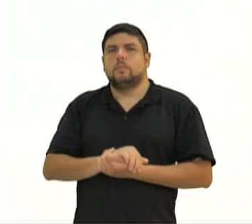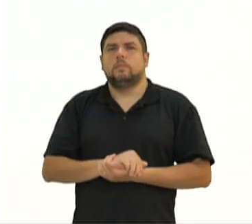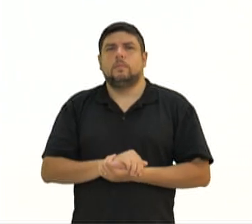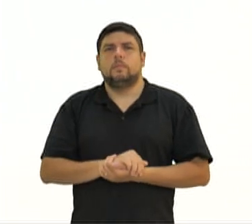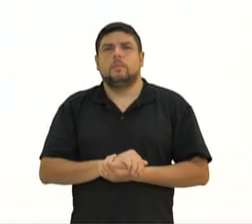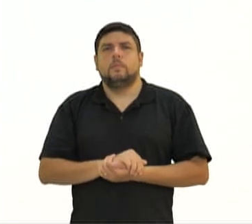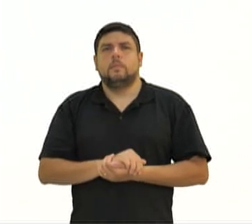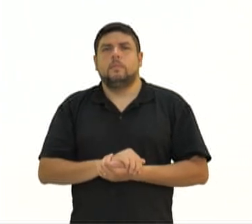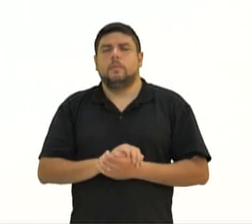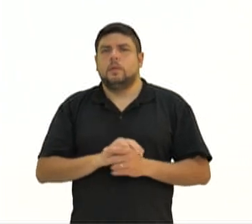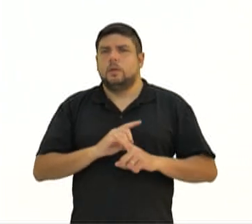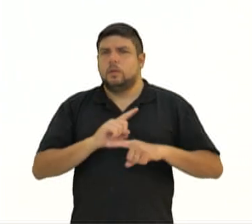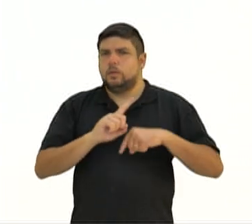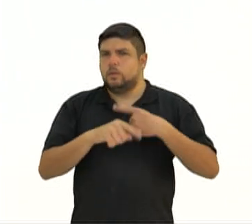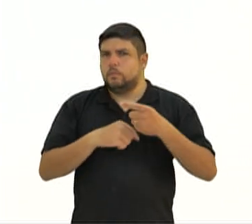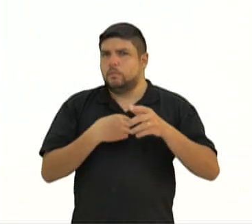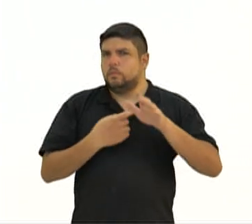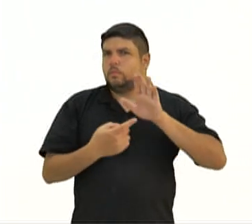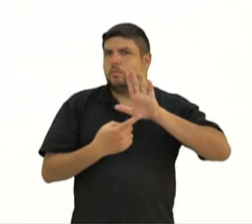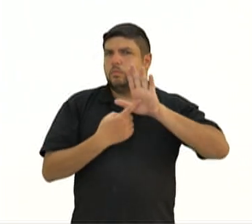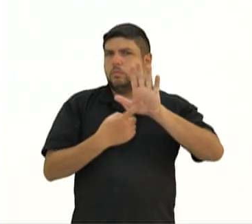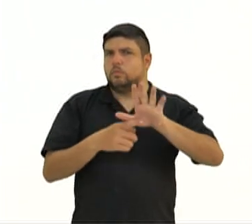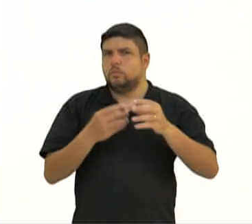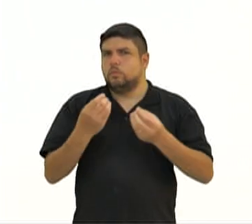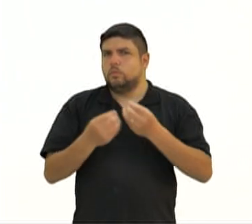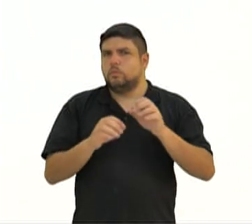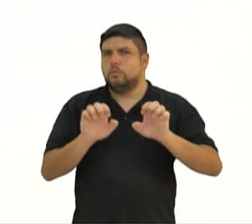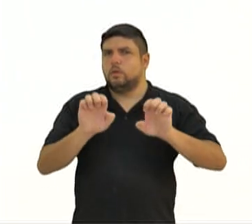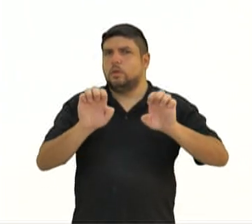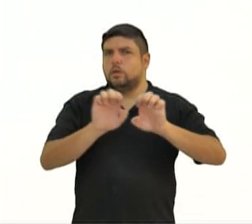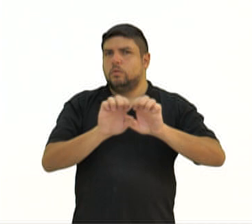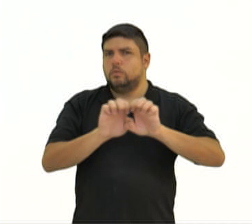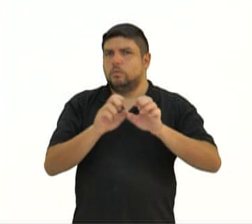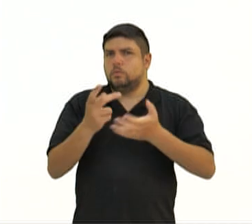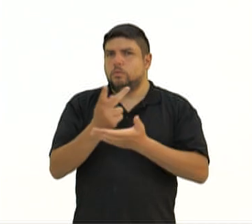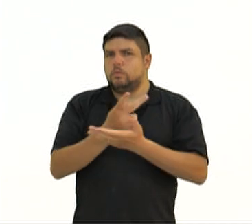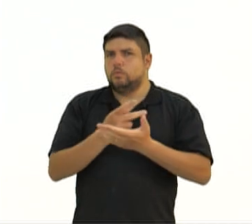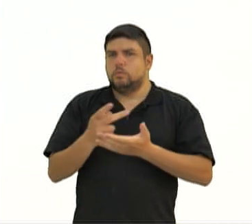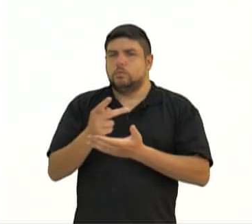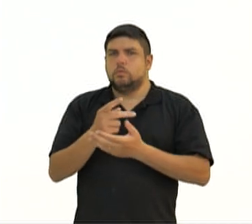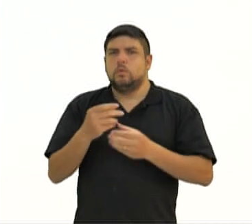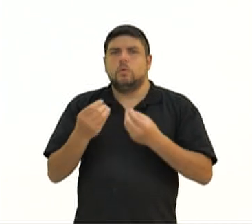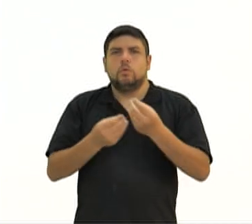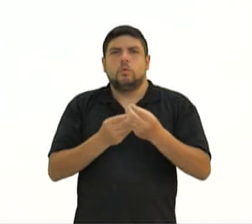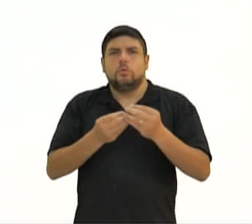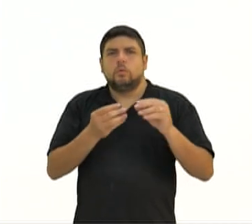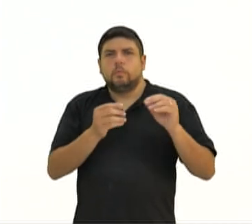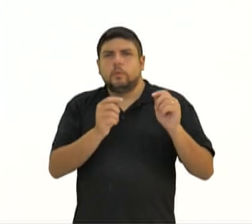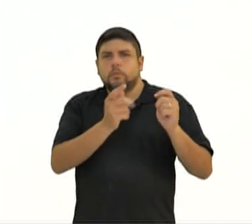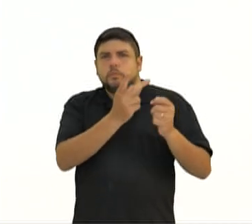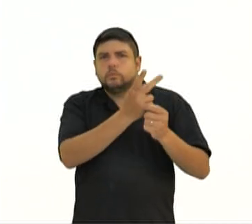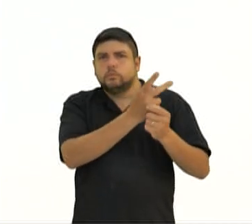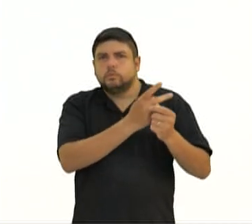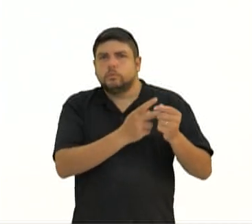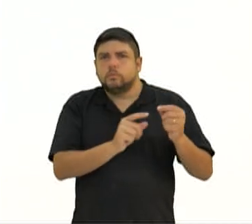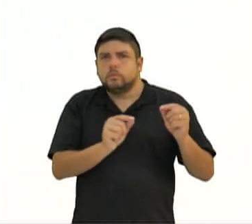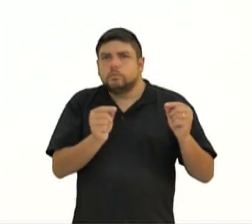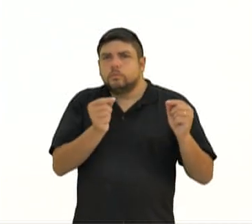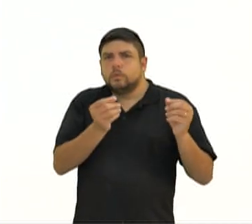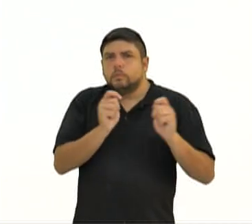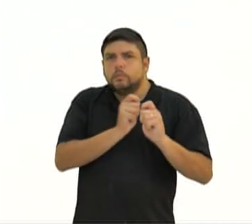à frente eu vou mostrar a estrutura desse desenho, as suas incisões também nessa